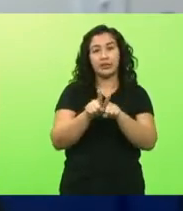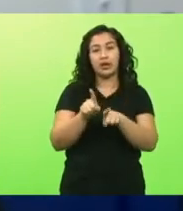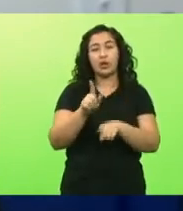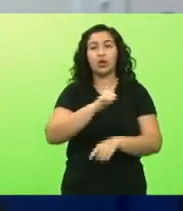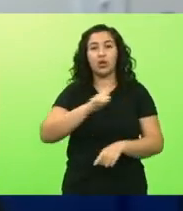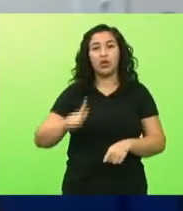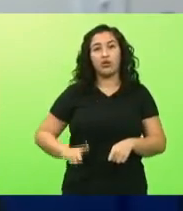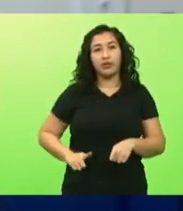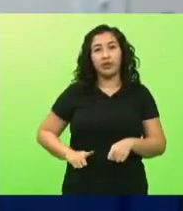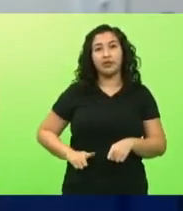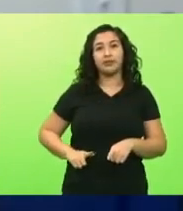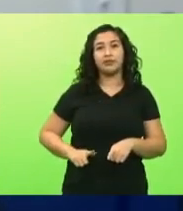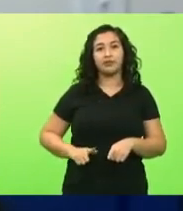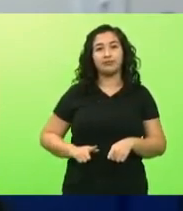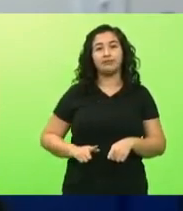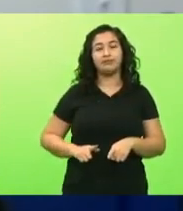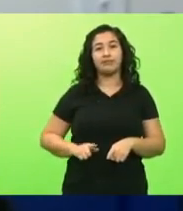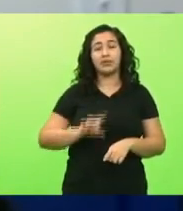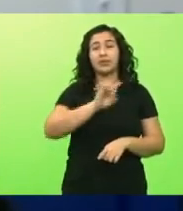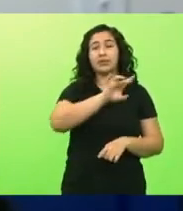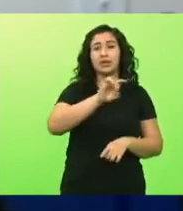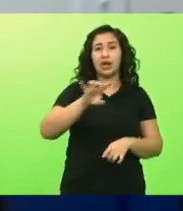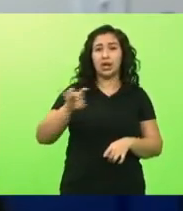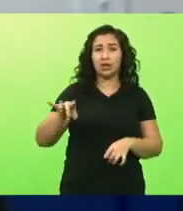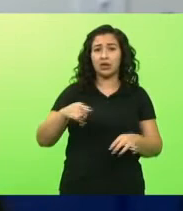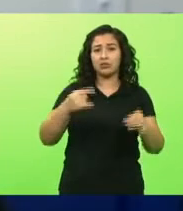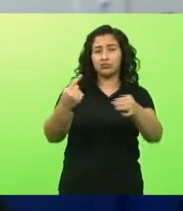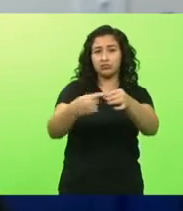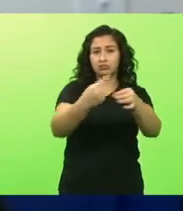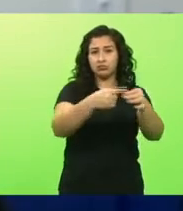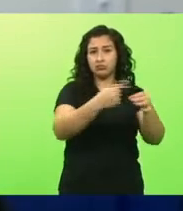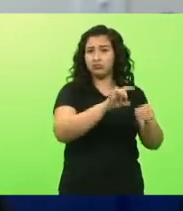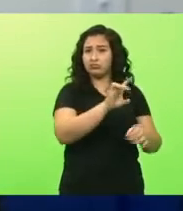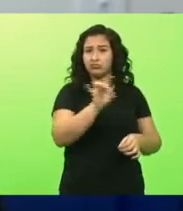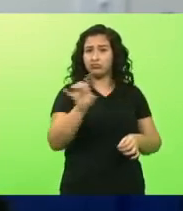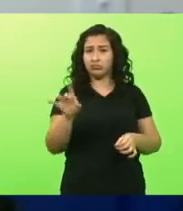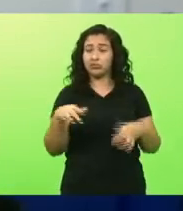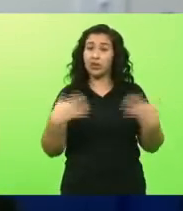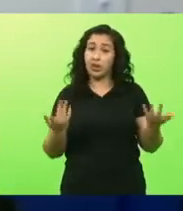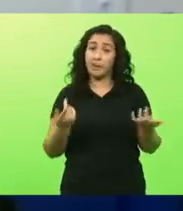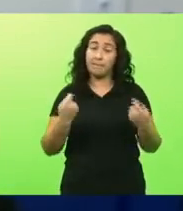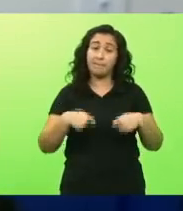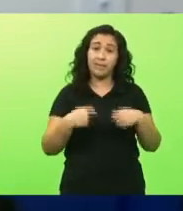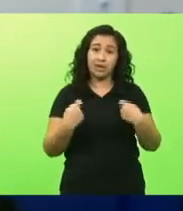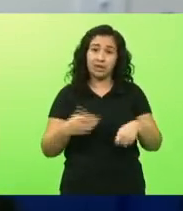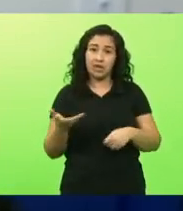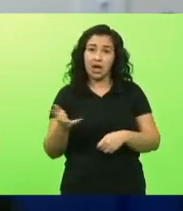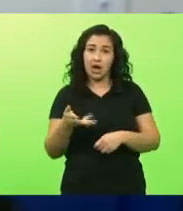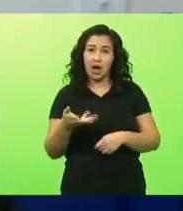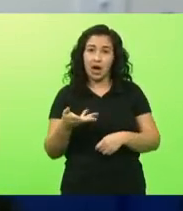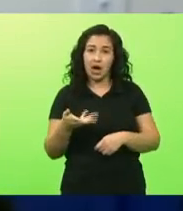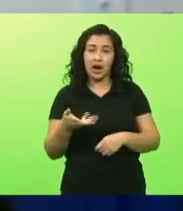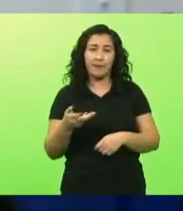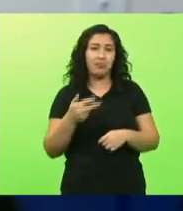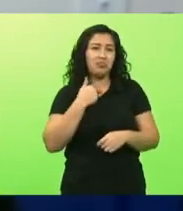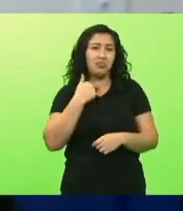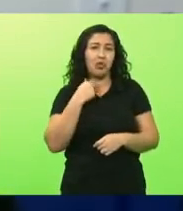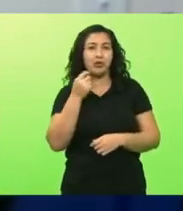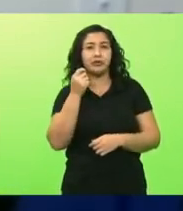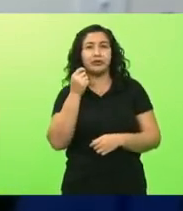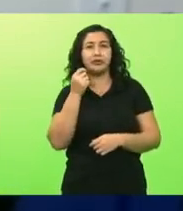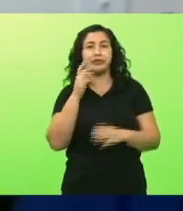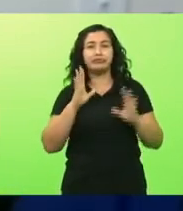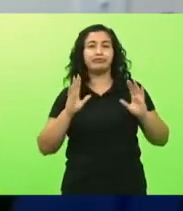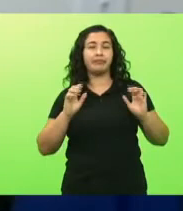povo, cada um na sua região, cada um na sua cidade. Então, nós precisamos ter agilidade. Não podemos dormir no ponto, porque